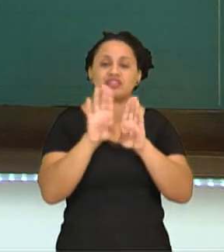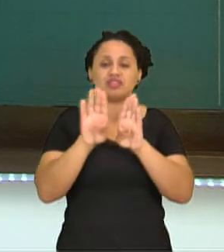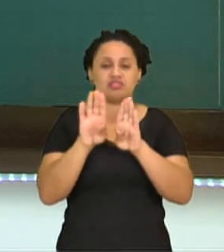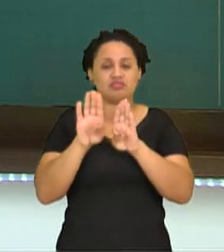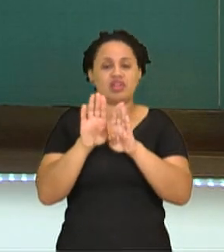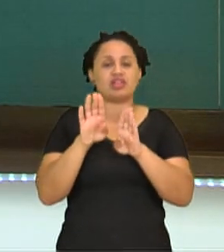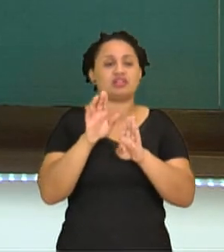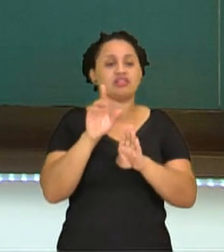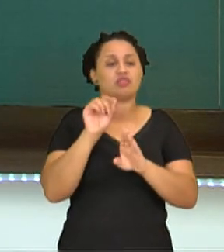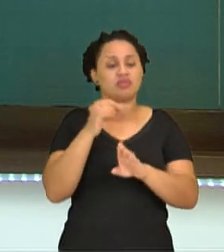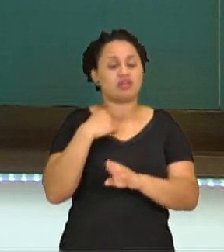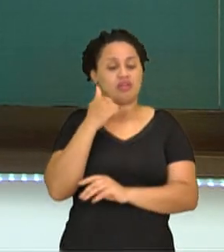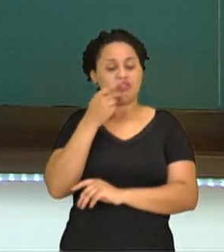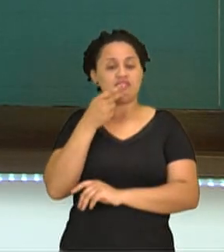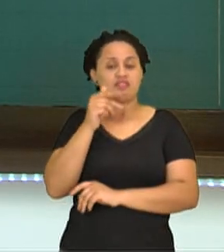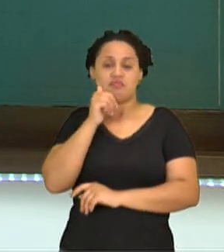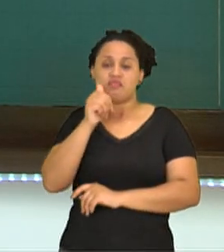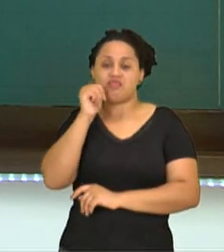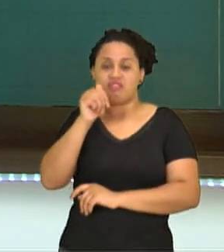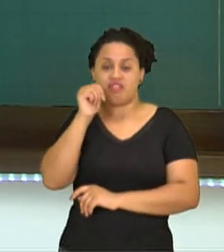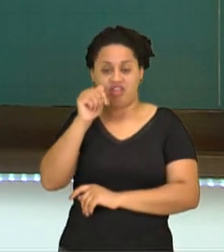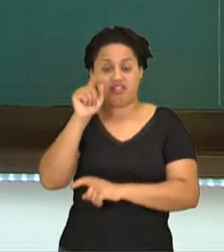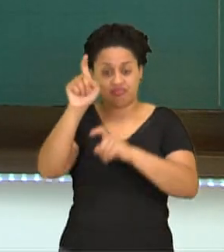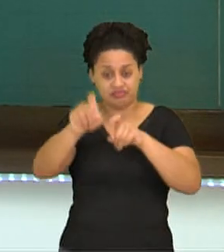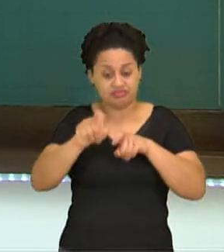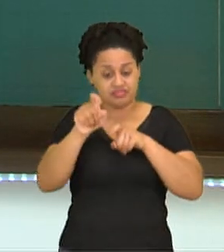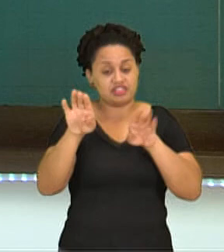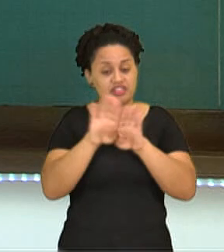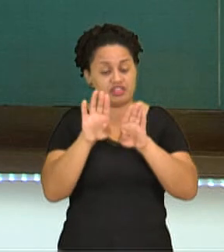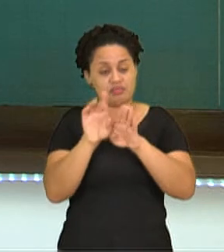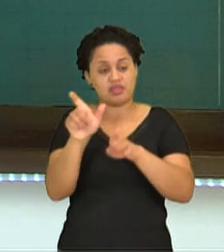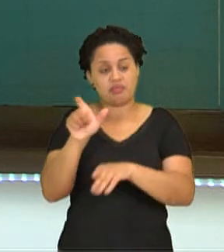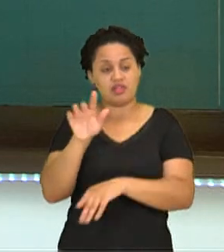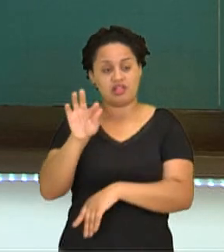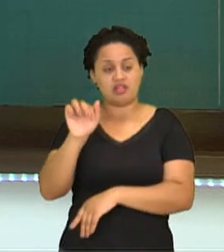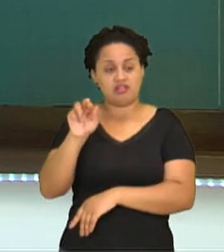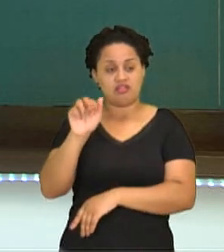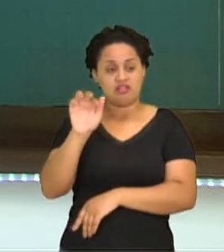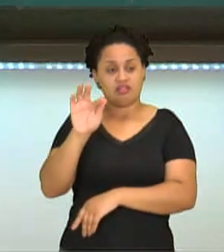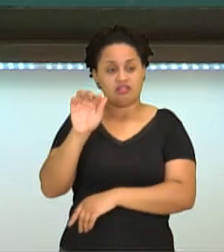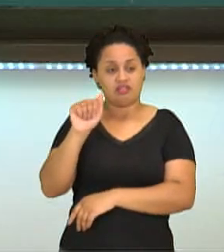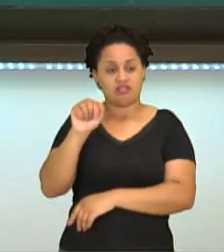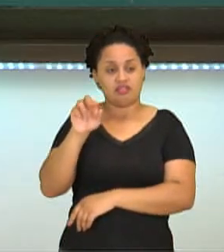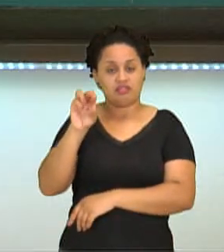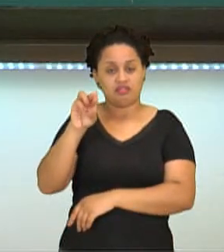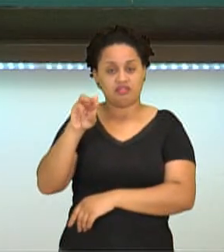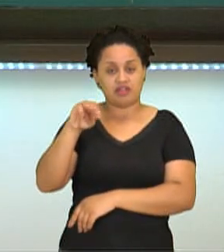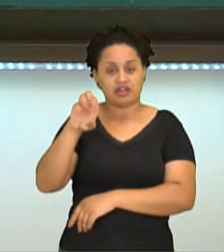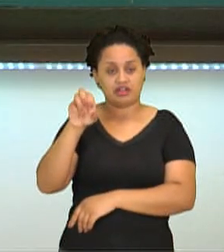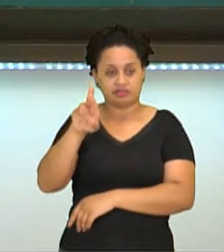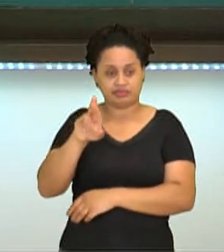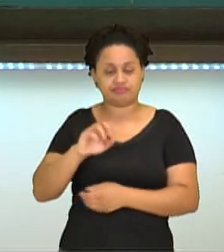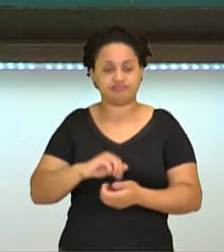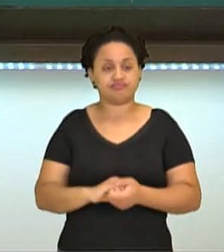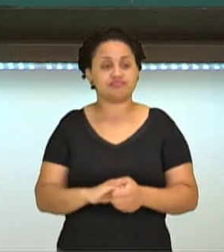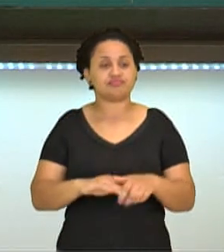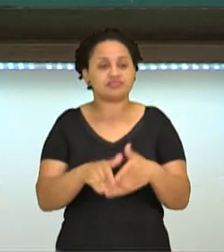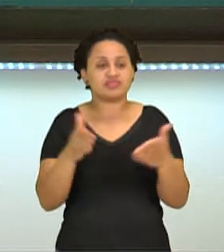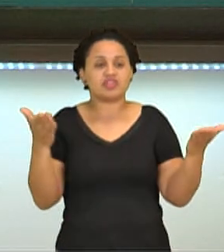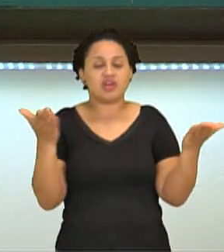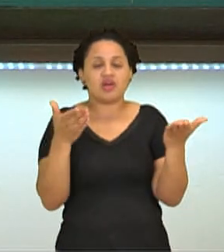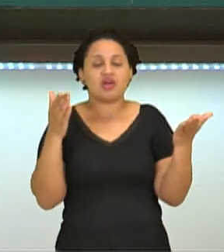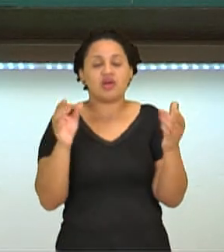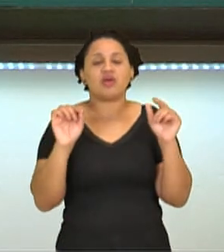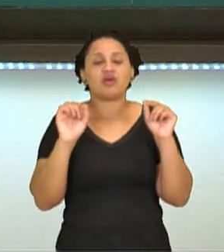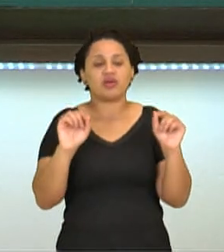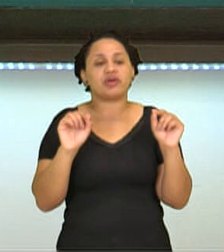falar de uma fazendeira, também usaríamos a palavrinha farmer, ok? Então, chegamos